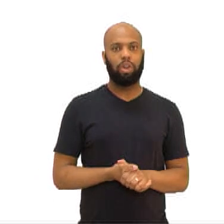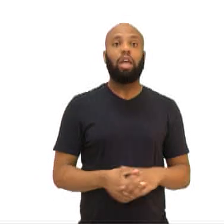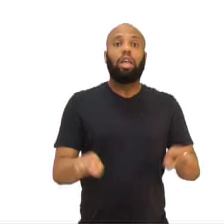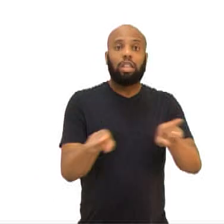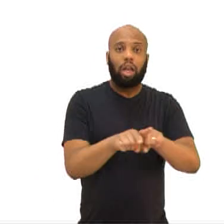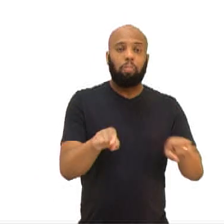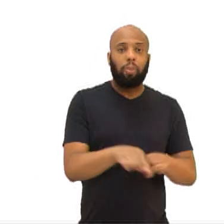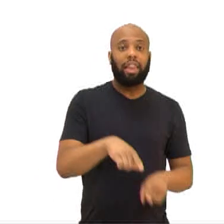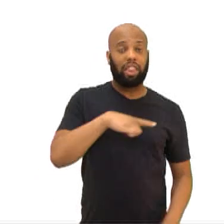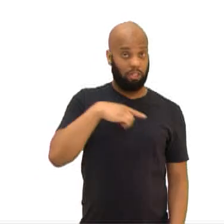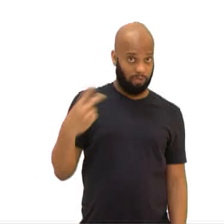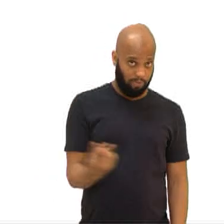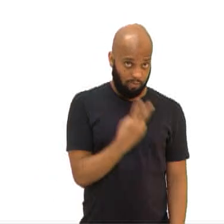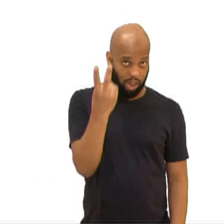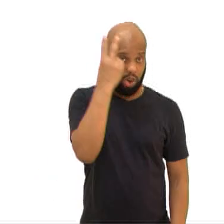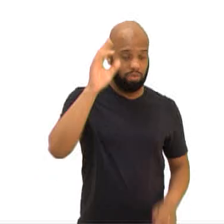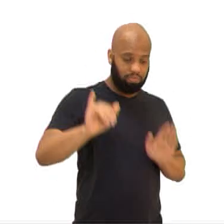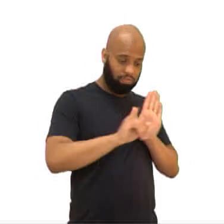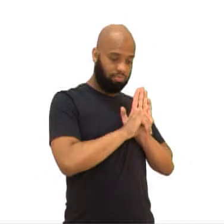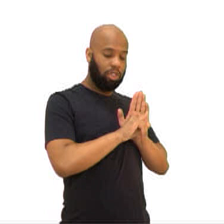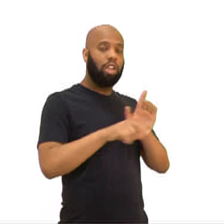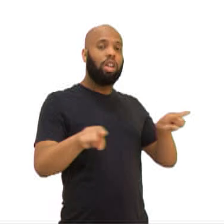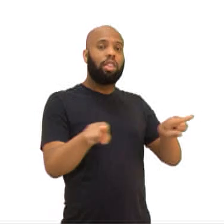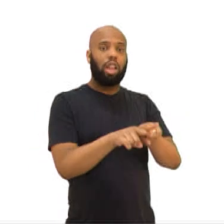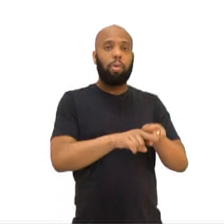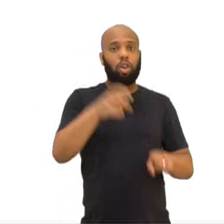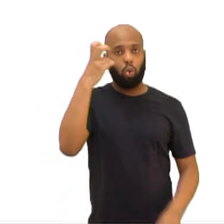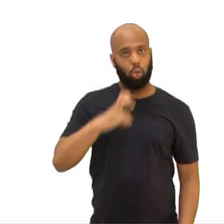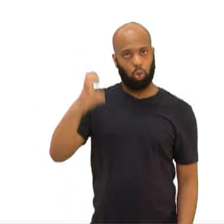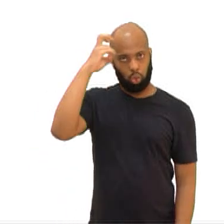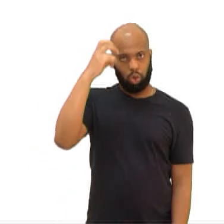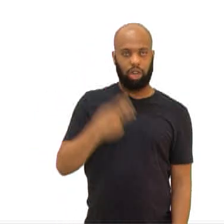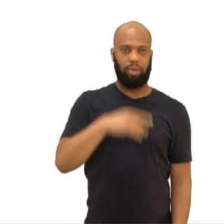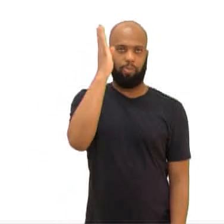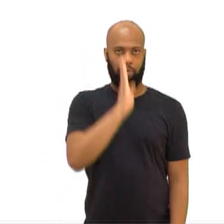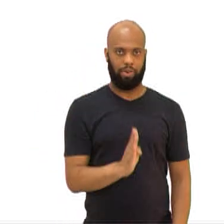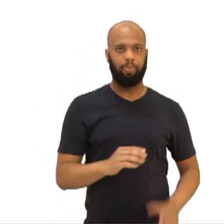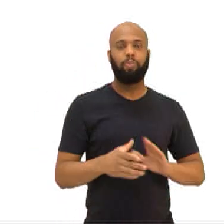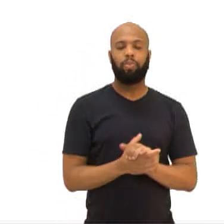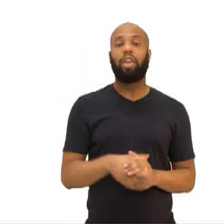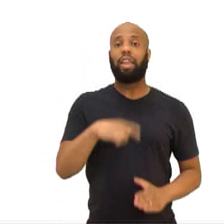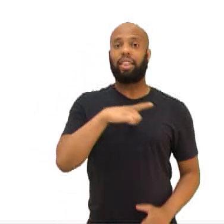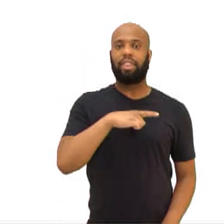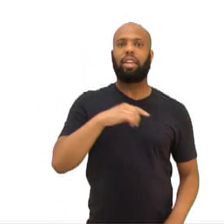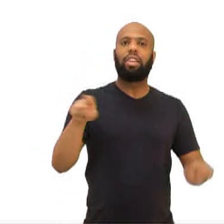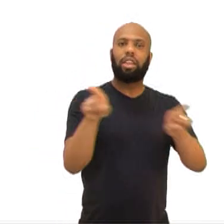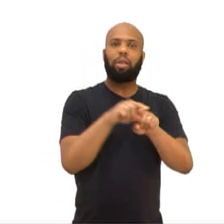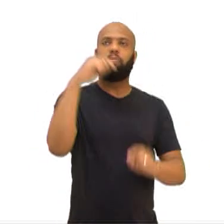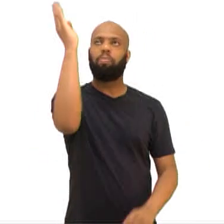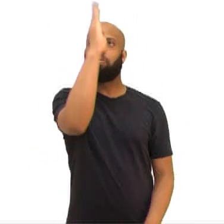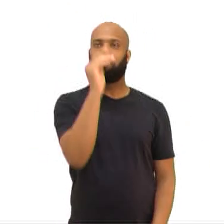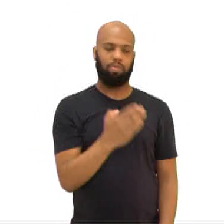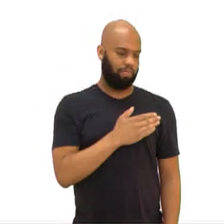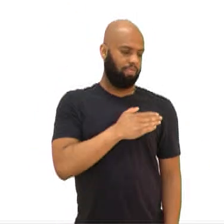Também foi muito valorizado a identidade e cultura brasileira, temas nacionalistas e